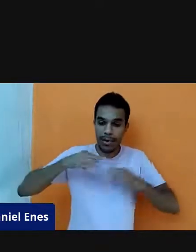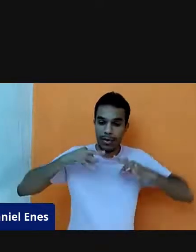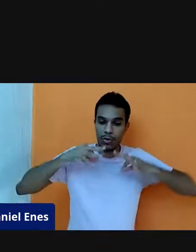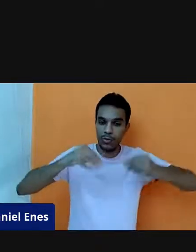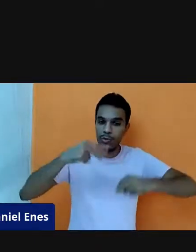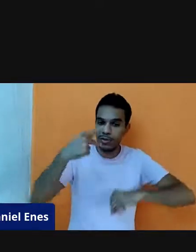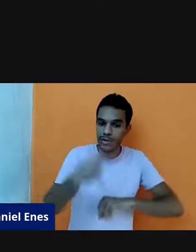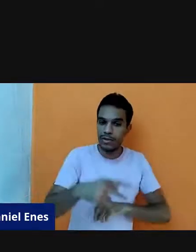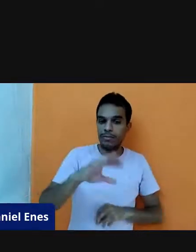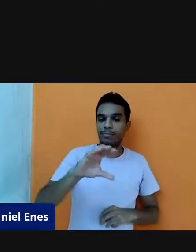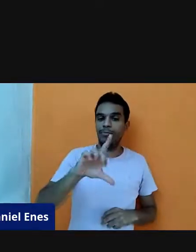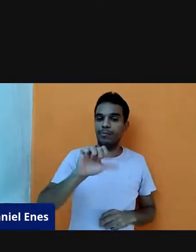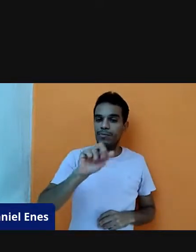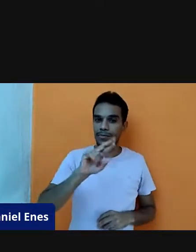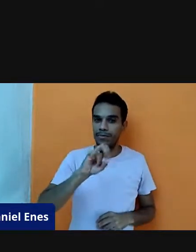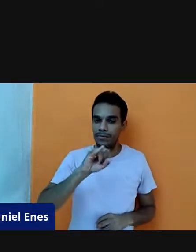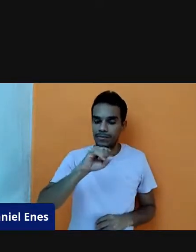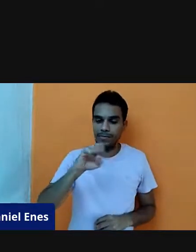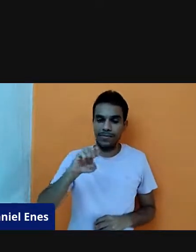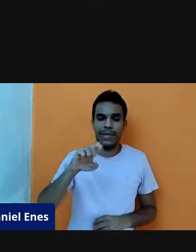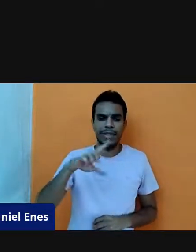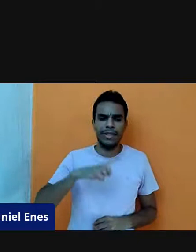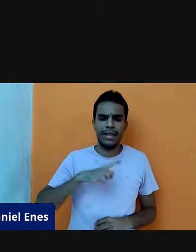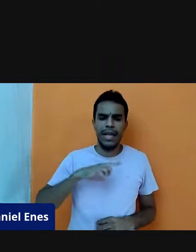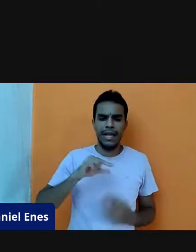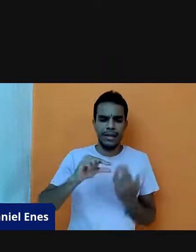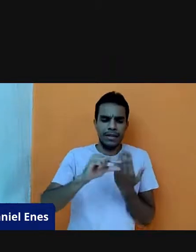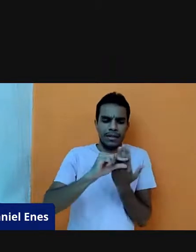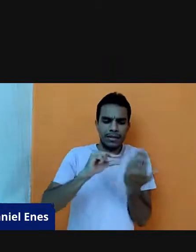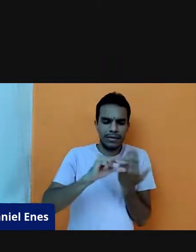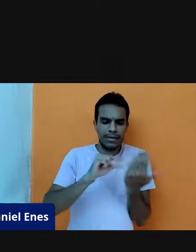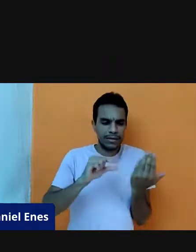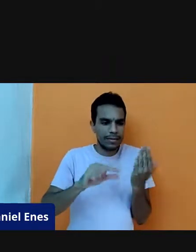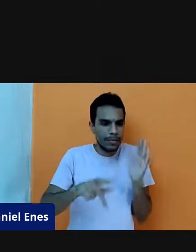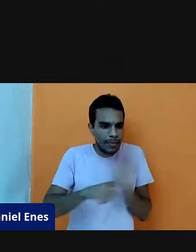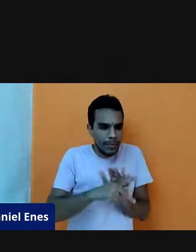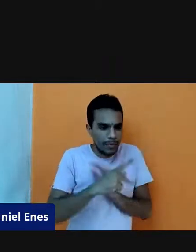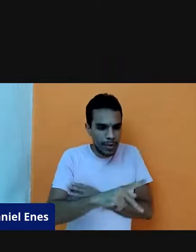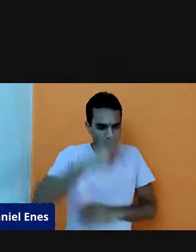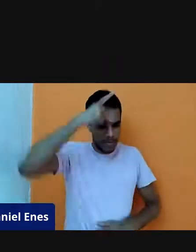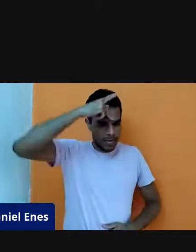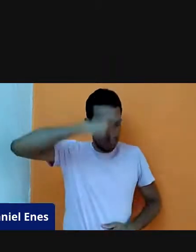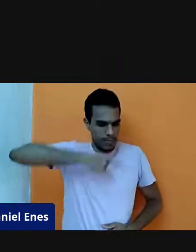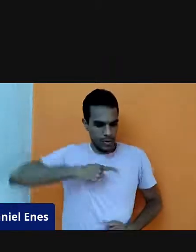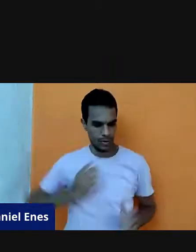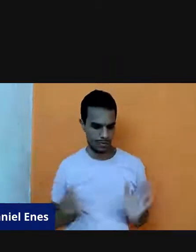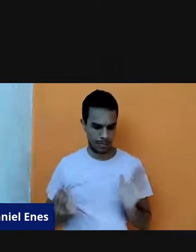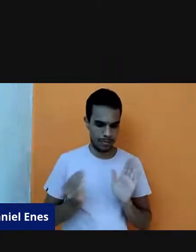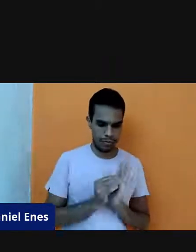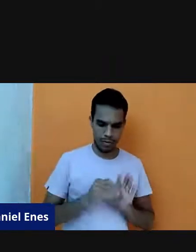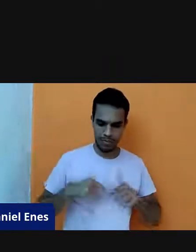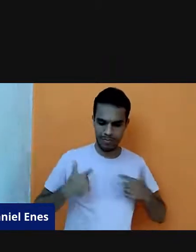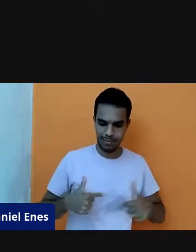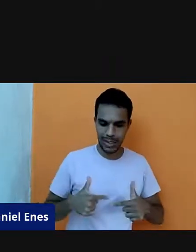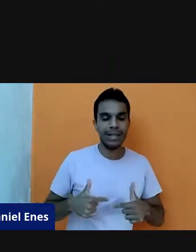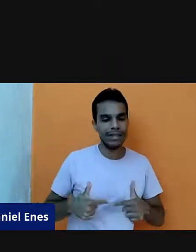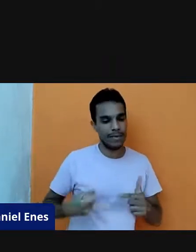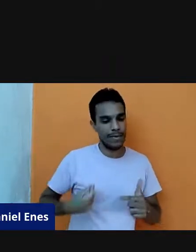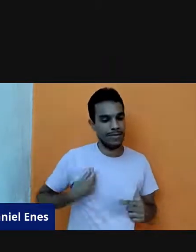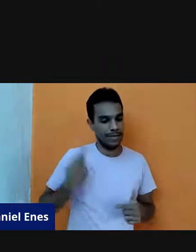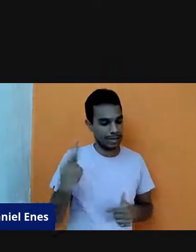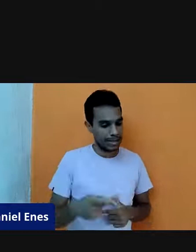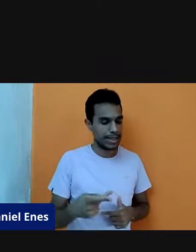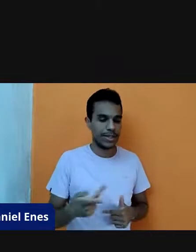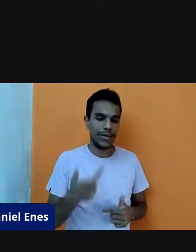tem muitos traços autobiográficos, né? É impossível falar da obra da Clarice sem, ao mesmo tempo, falar da sua